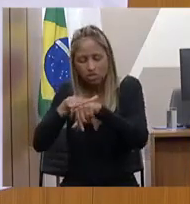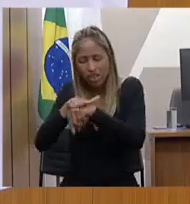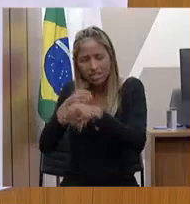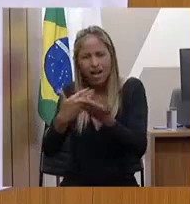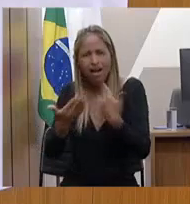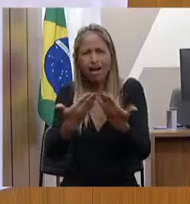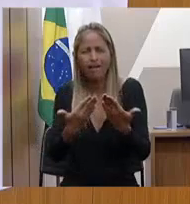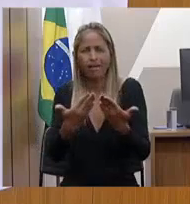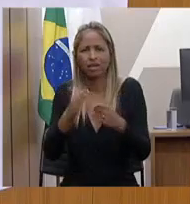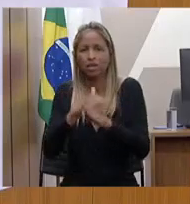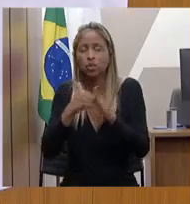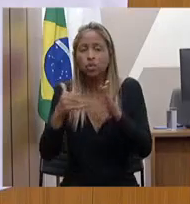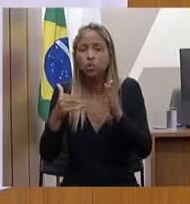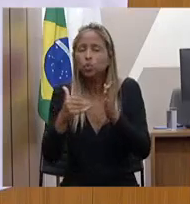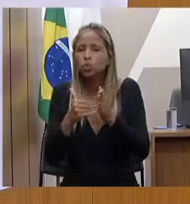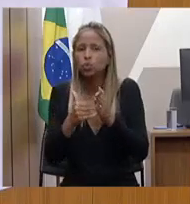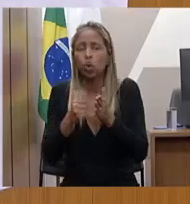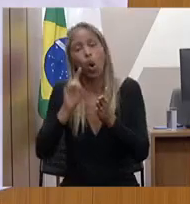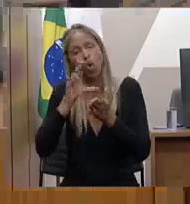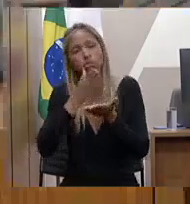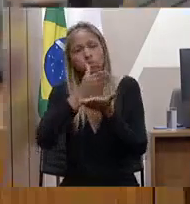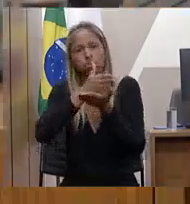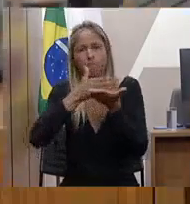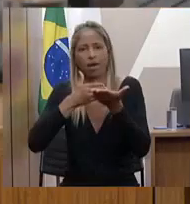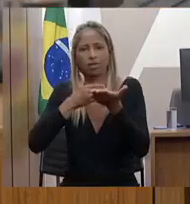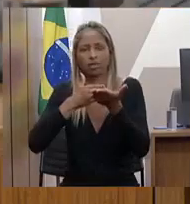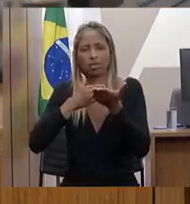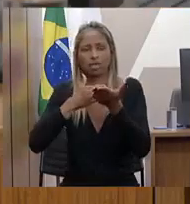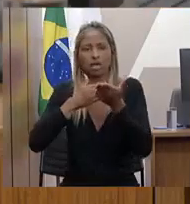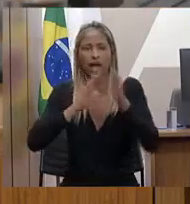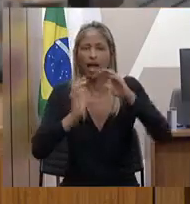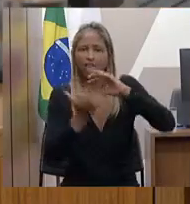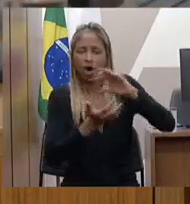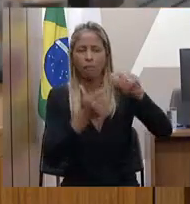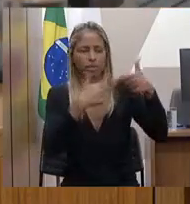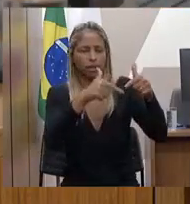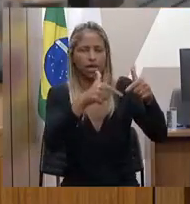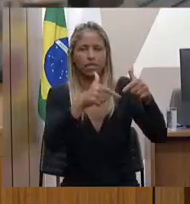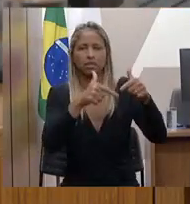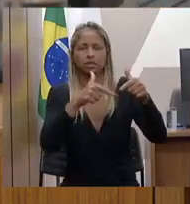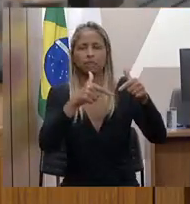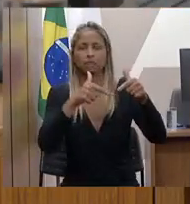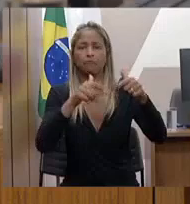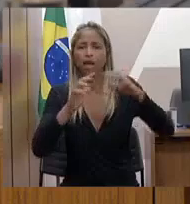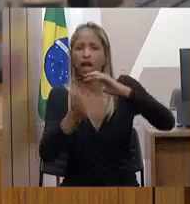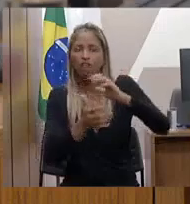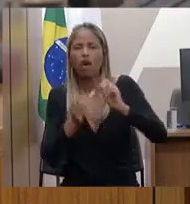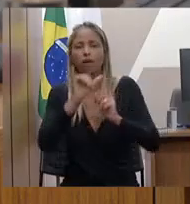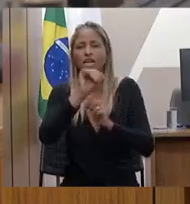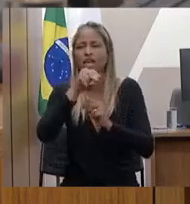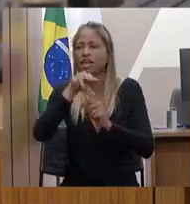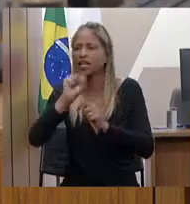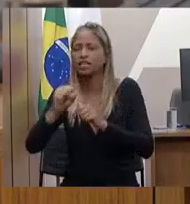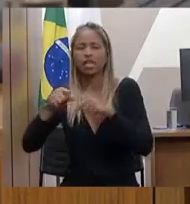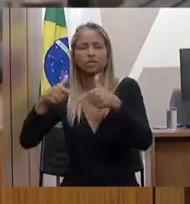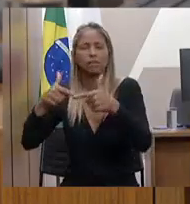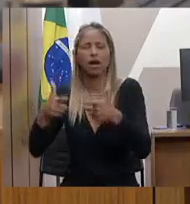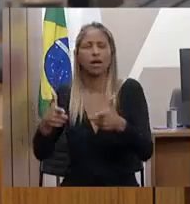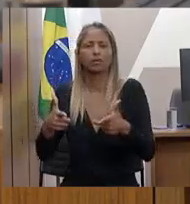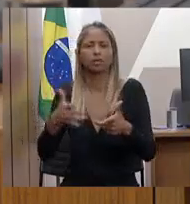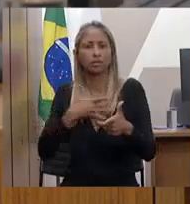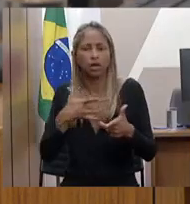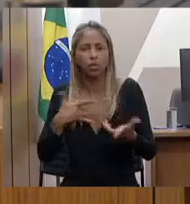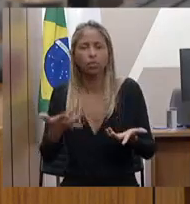revogar tudo ou parte da reforma trabalhista da reforma previdenciária da terceirização sem limite